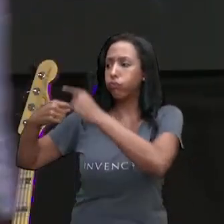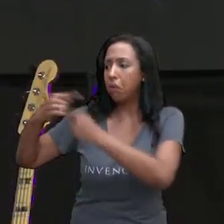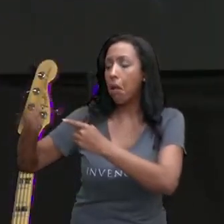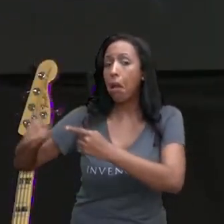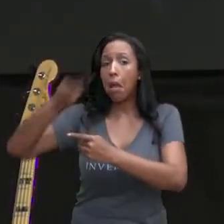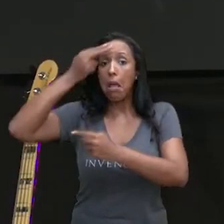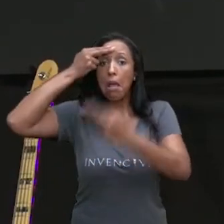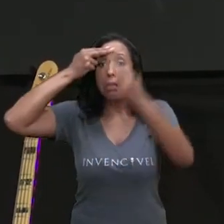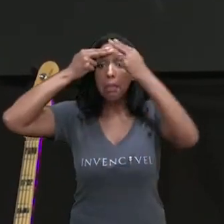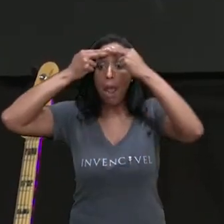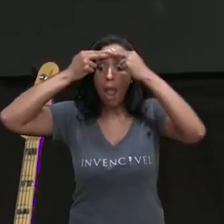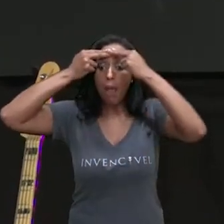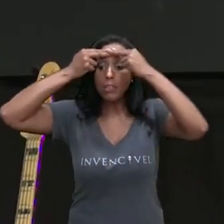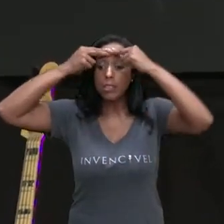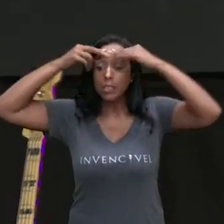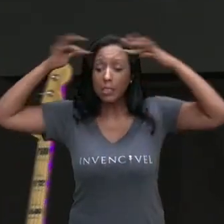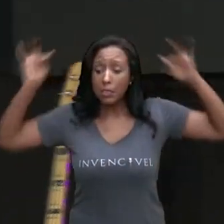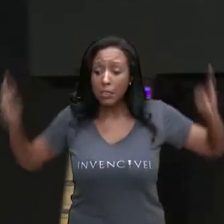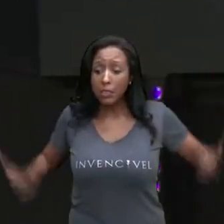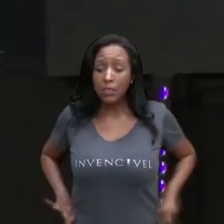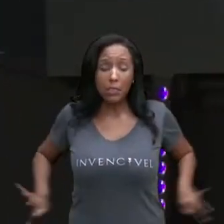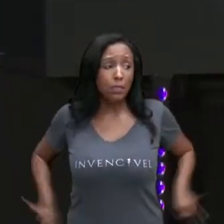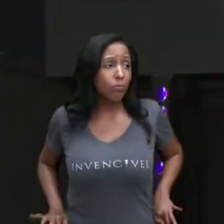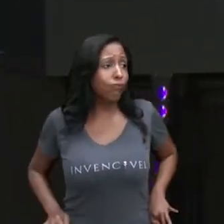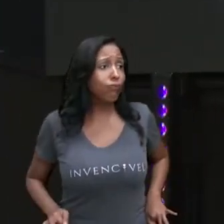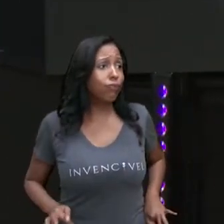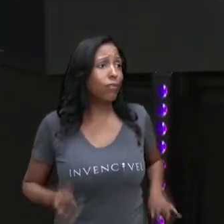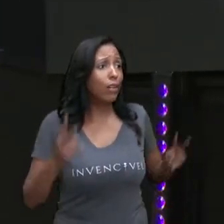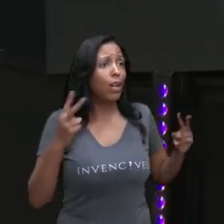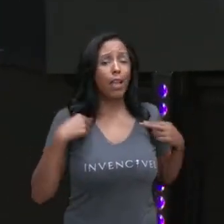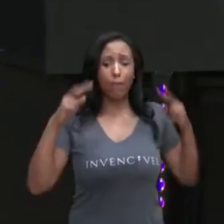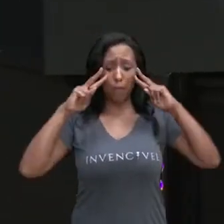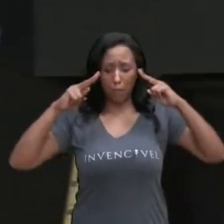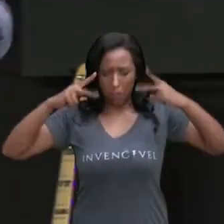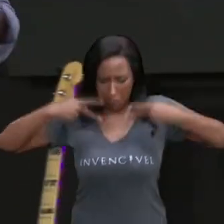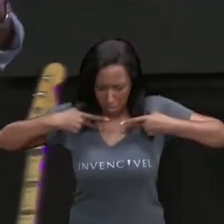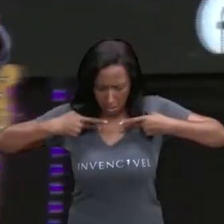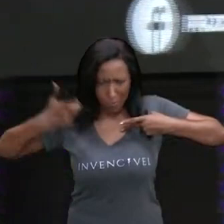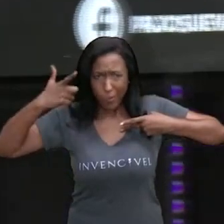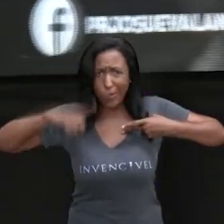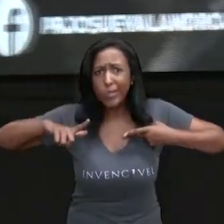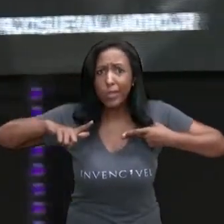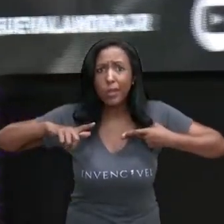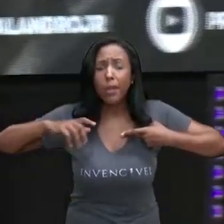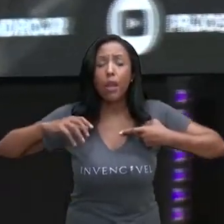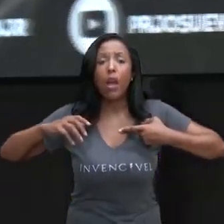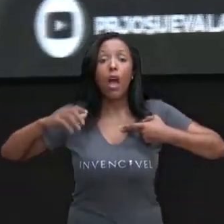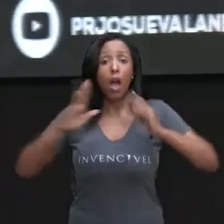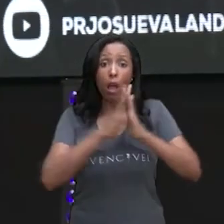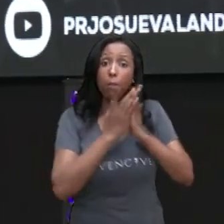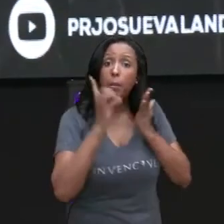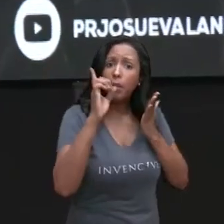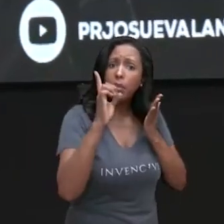os traumas que ferem a nossa capacidade de enxergar os nossos defeitos. A Bíblia vai curando feridas,